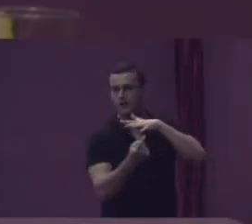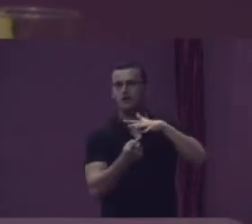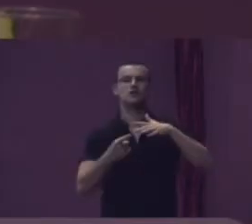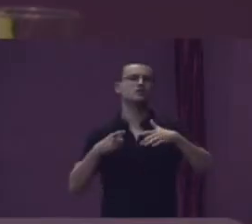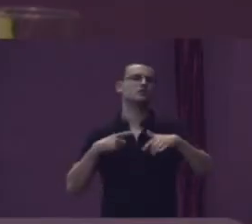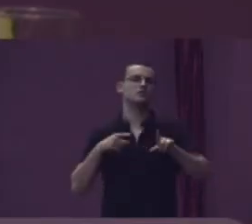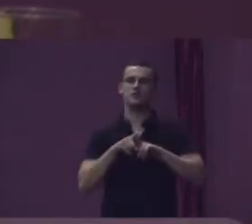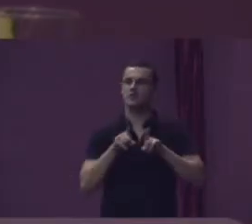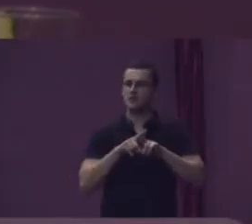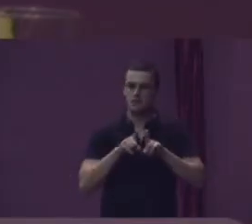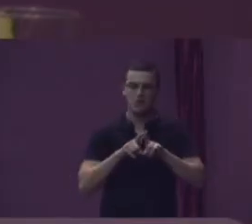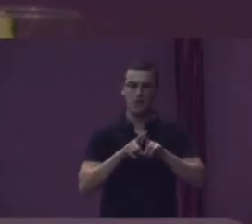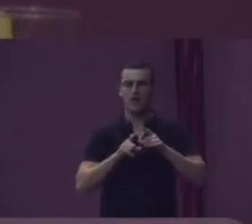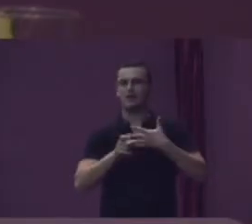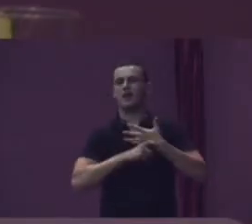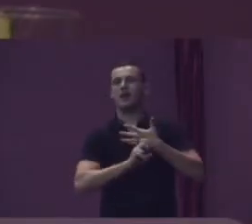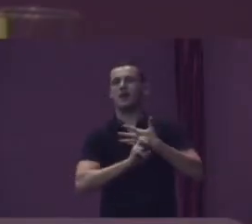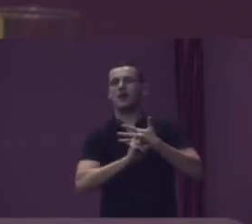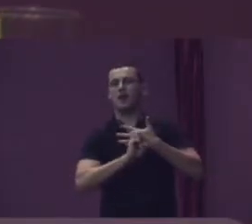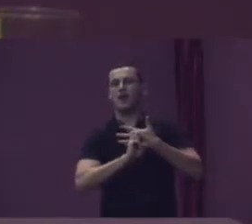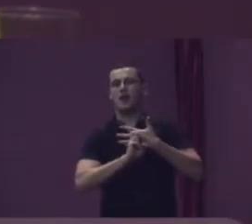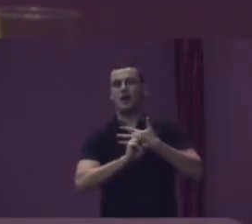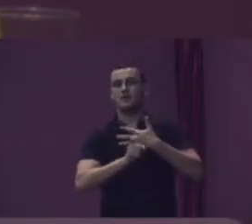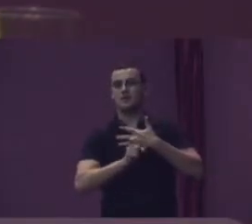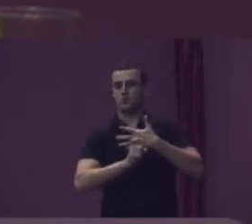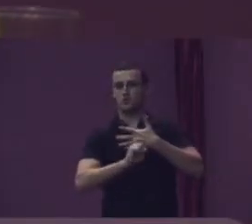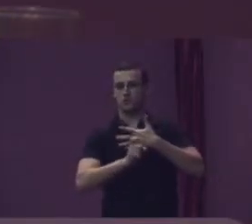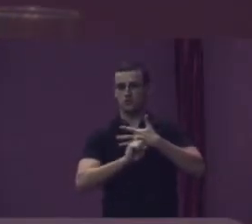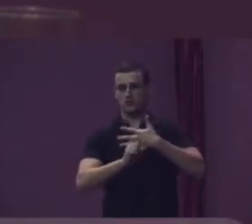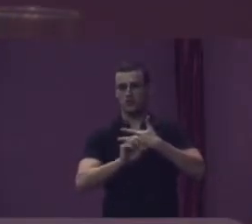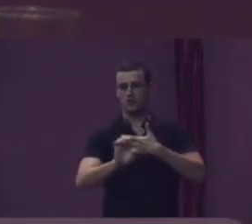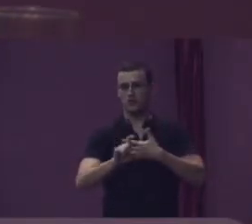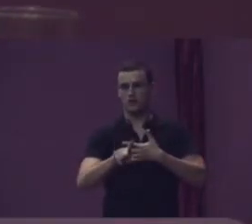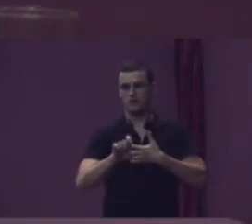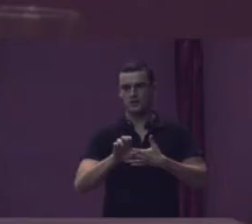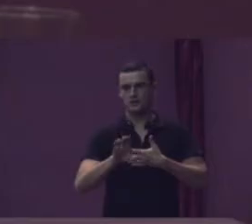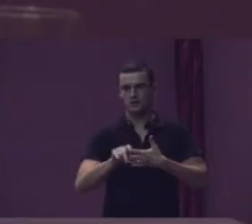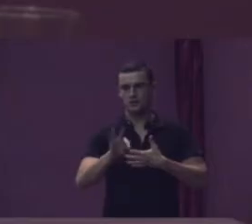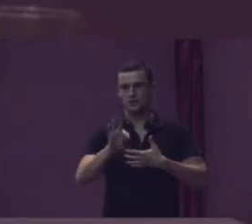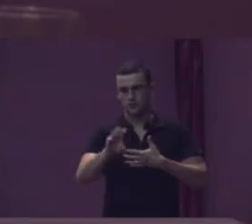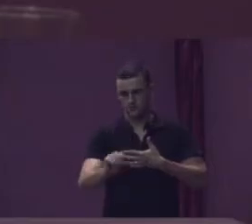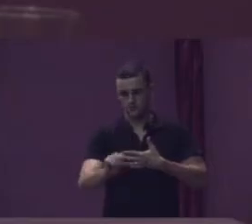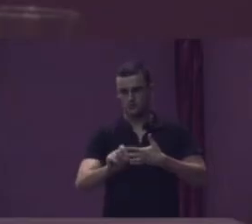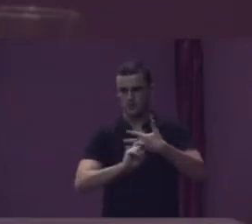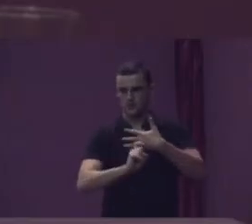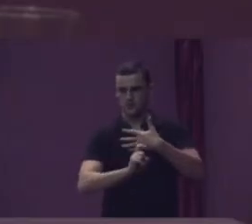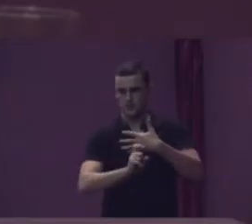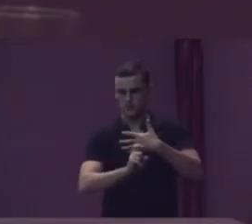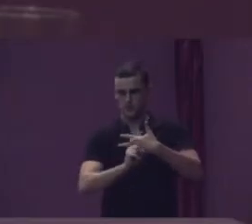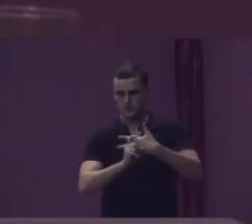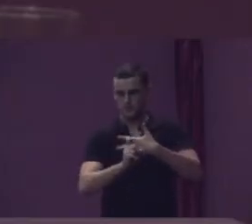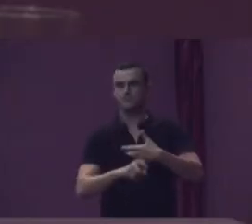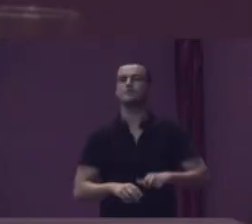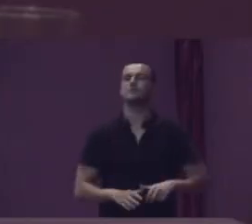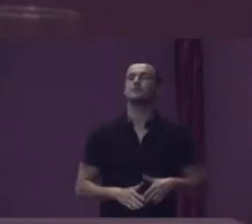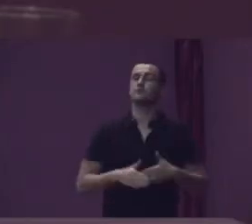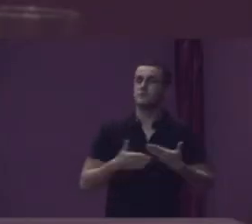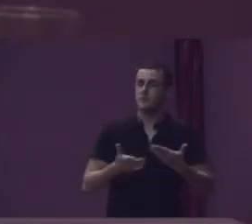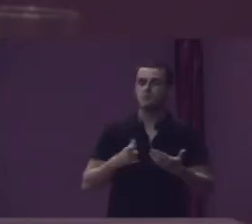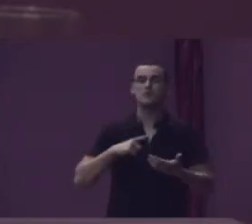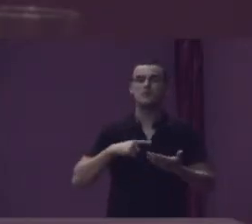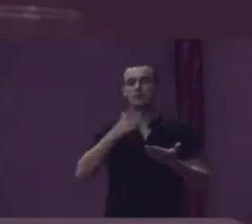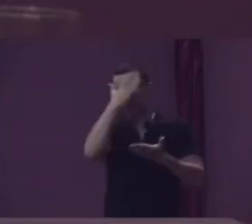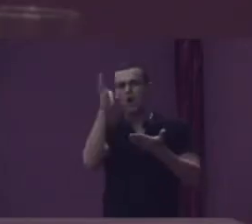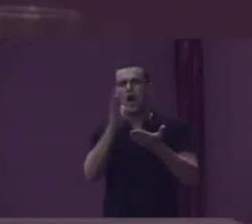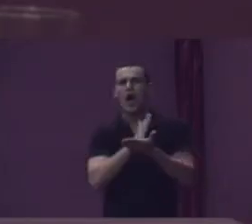executivos, parlamento, entre outros. Diversas dimensões do fenômeno da cesariana têm sido estudadas e alguns estudiosos